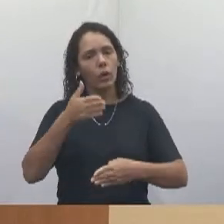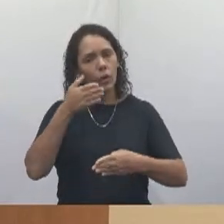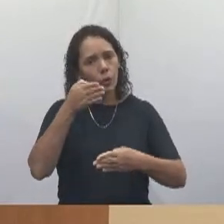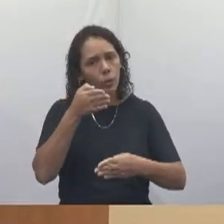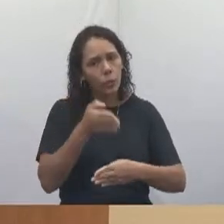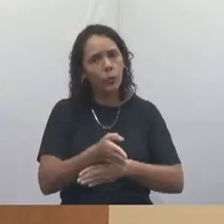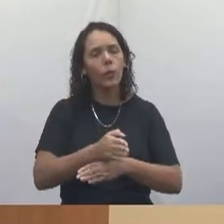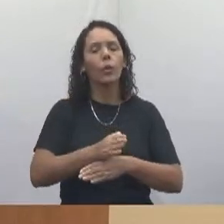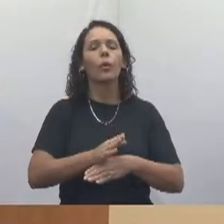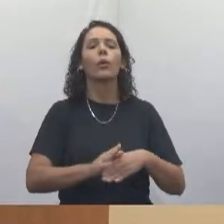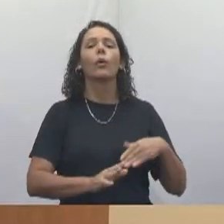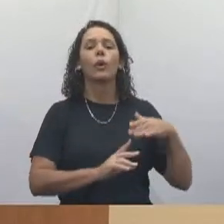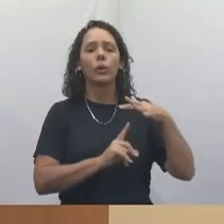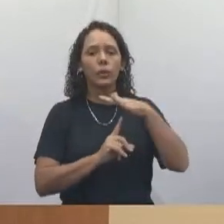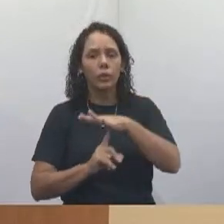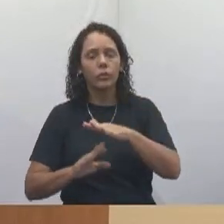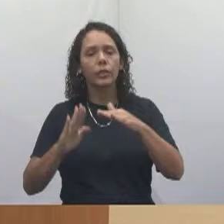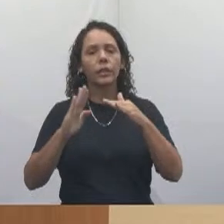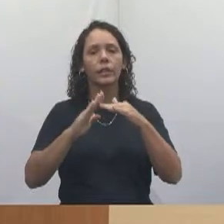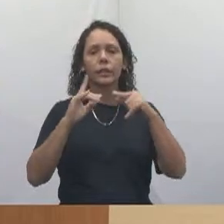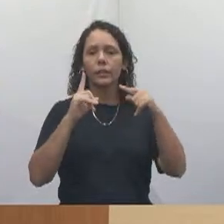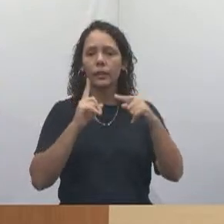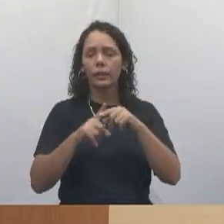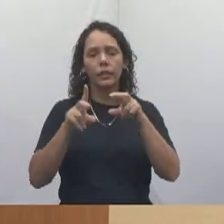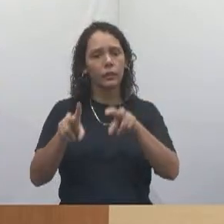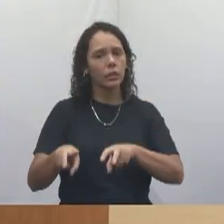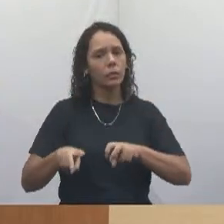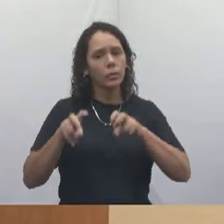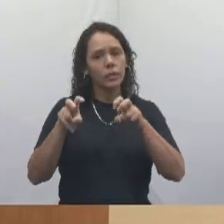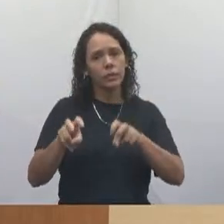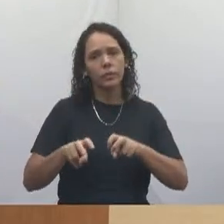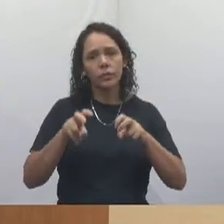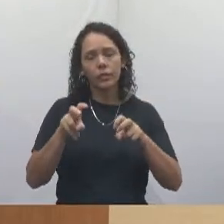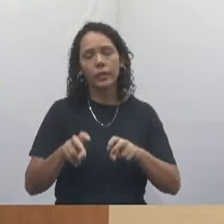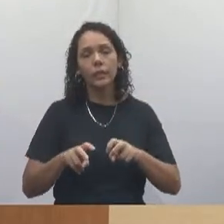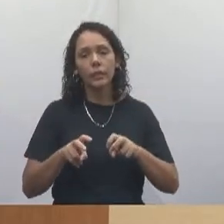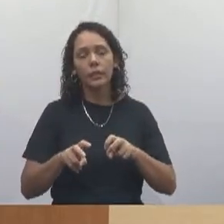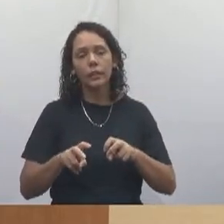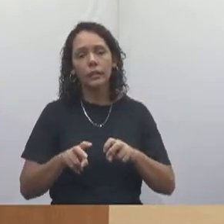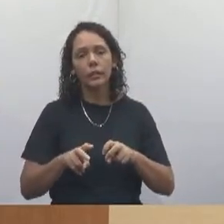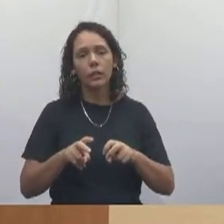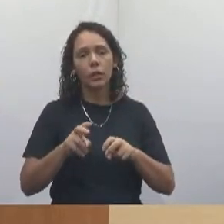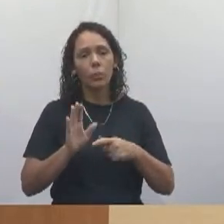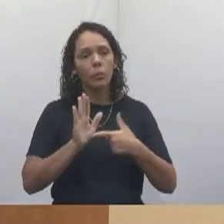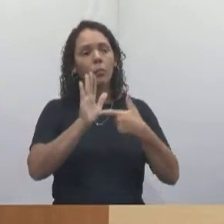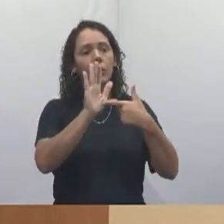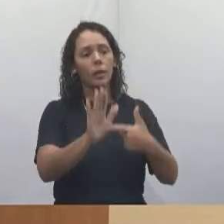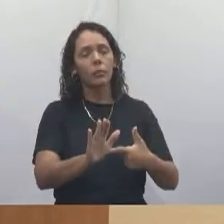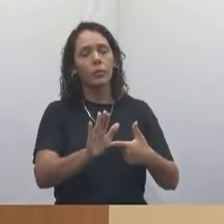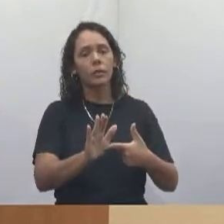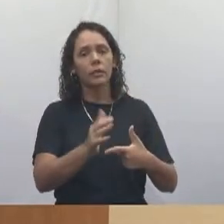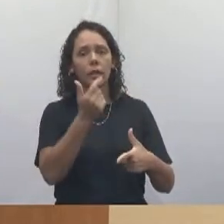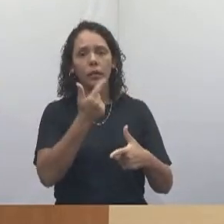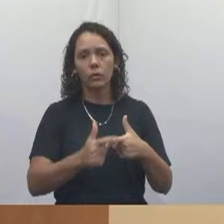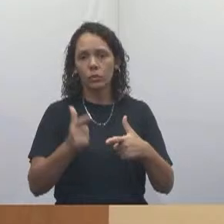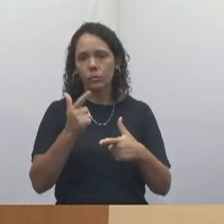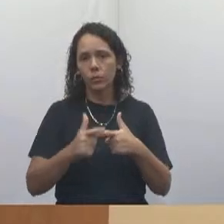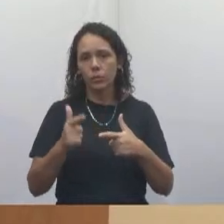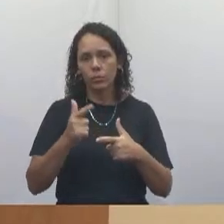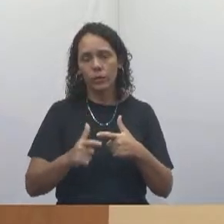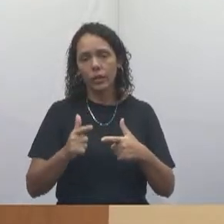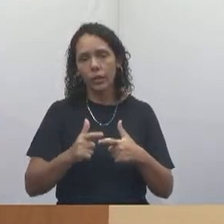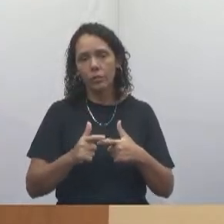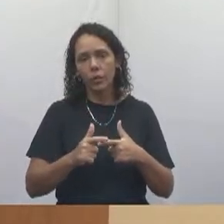nos bairros, nas periferias, na área rural, para levar o que tem de problema, para defender o munícipe